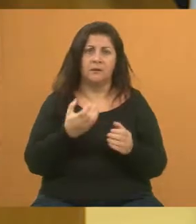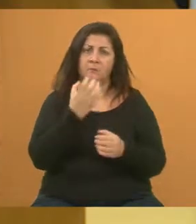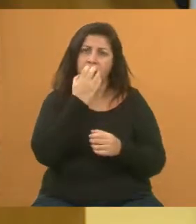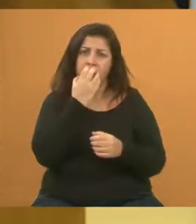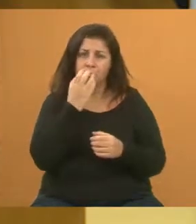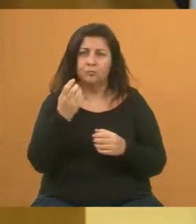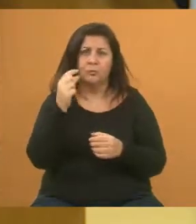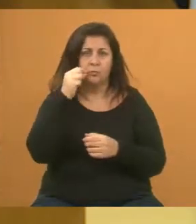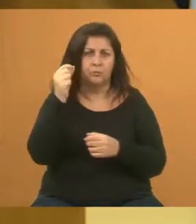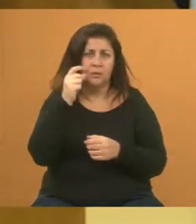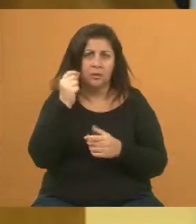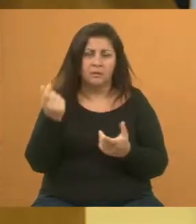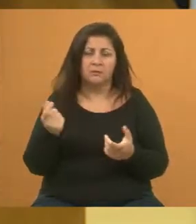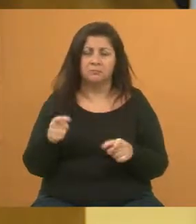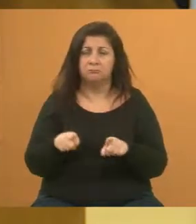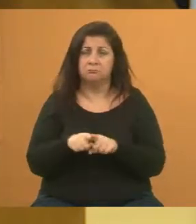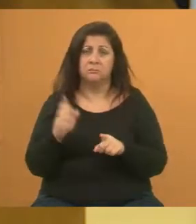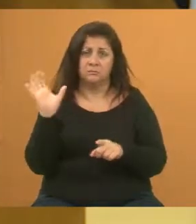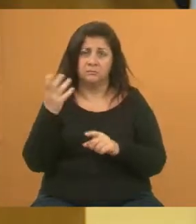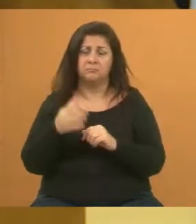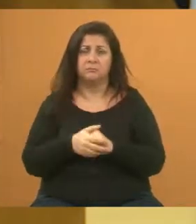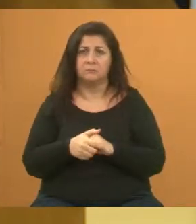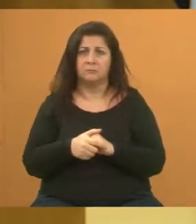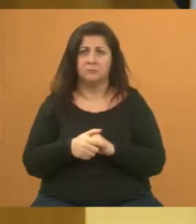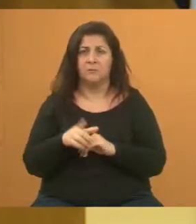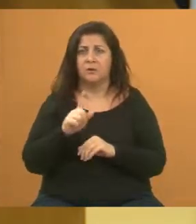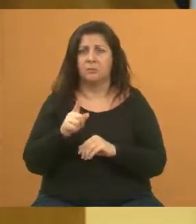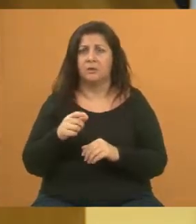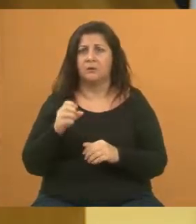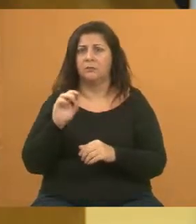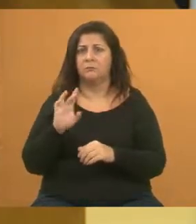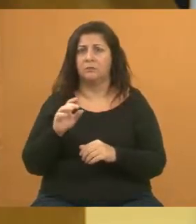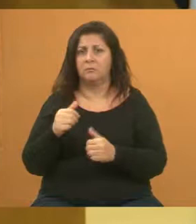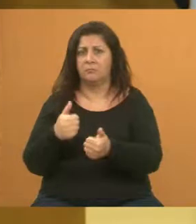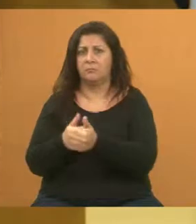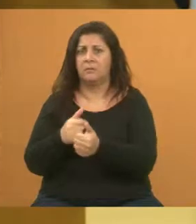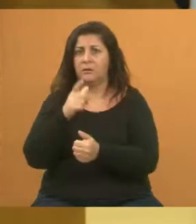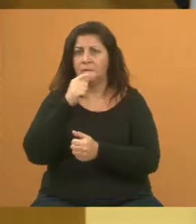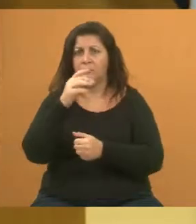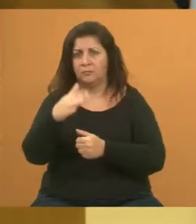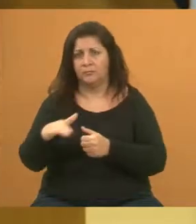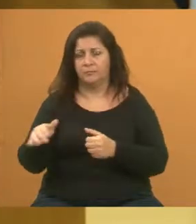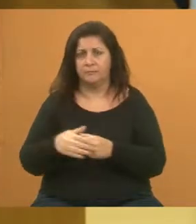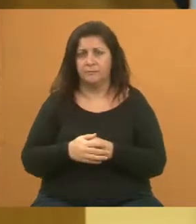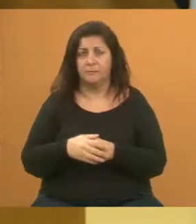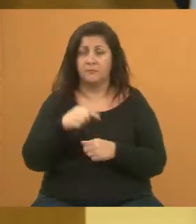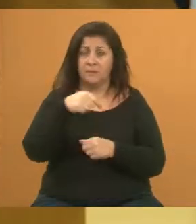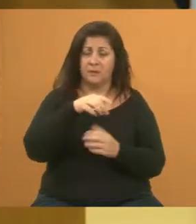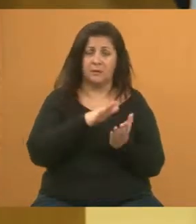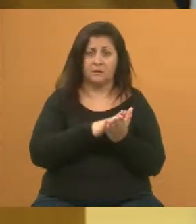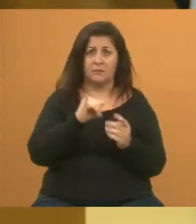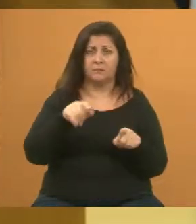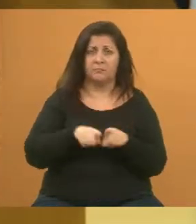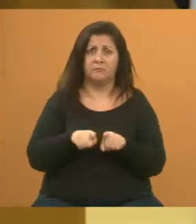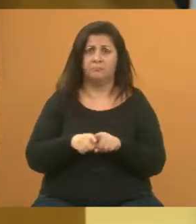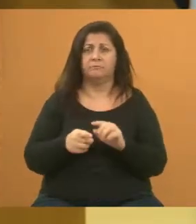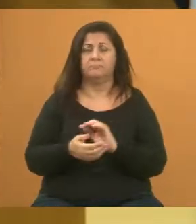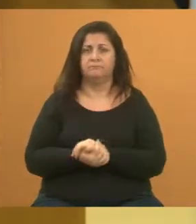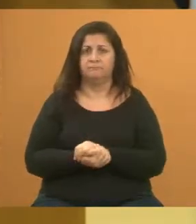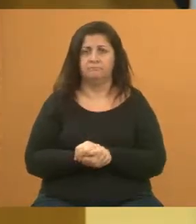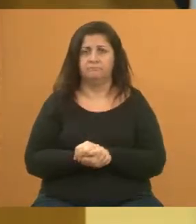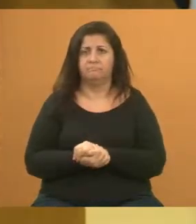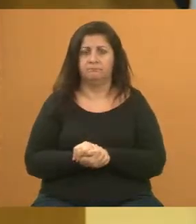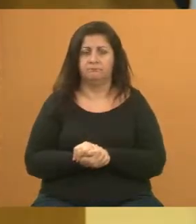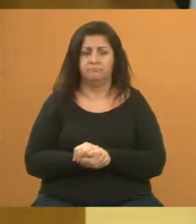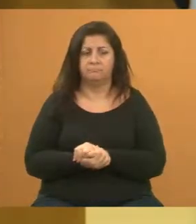os gatos, né? Eles também, então não é só a cidade do litoral, é a cidade também, a nossa Jacareí, por exemplo, né? Então por